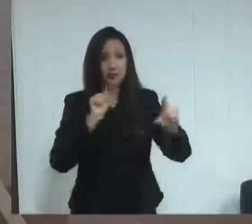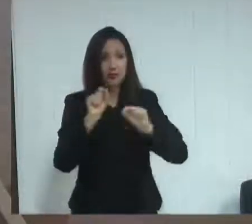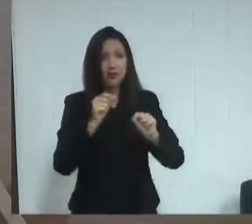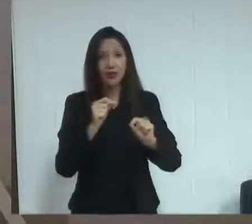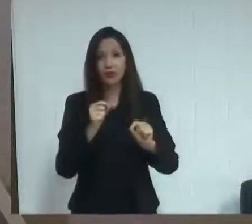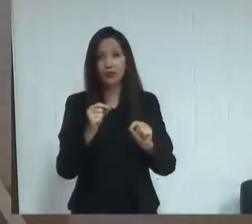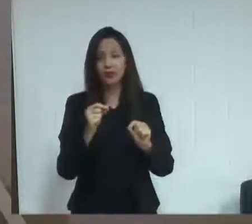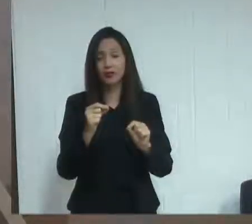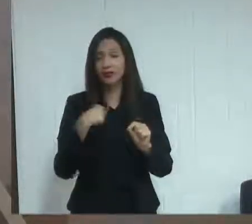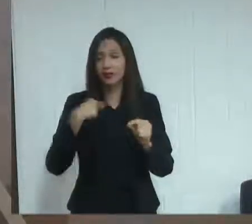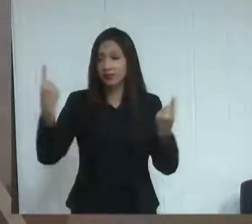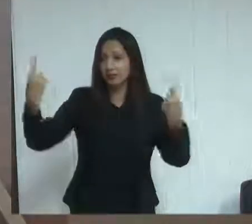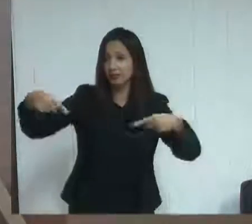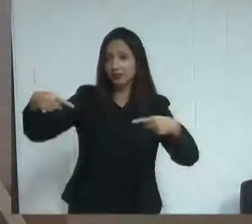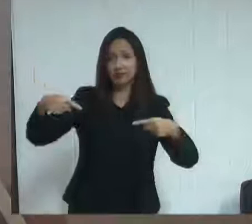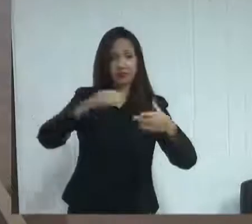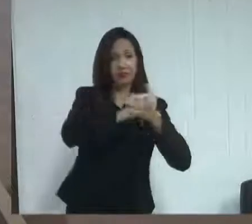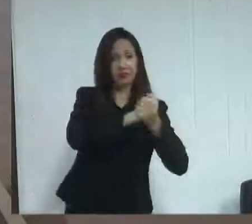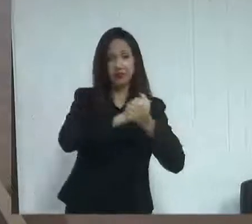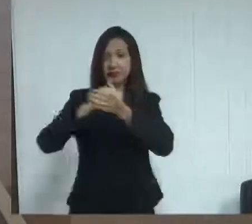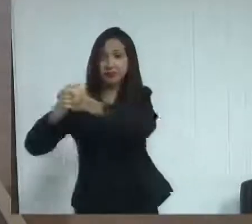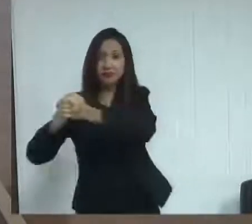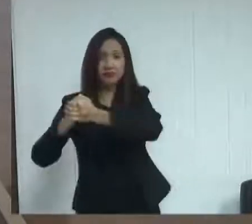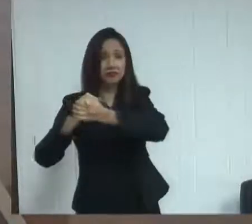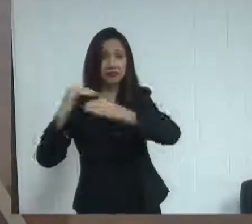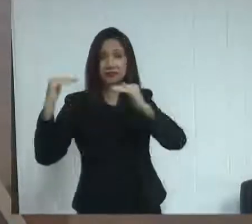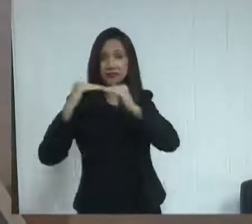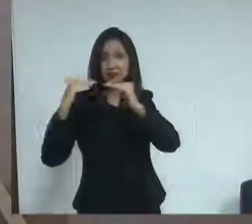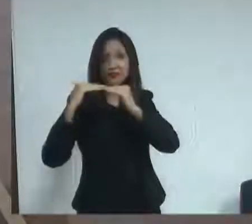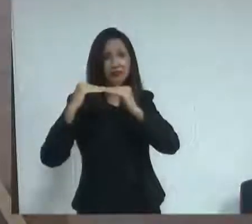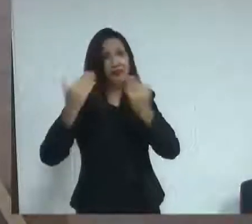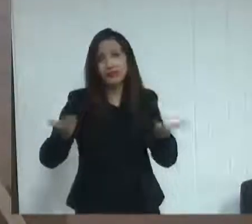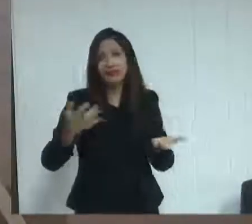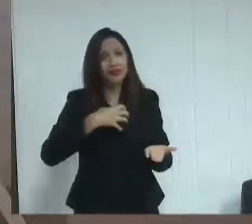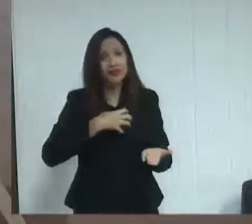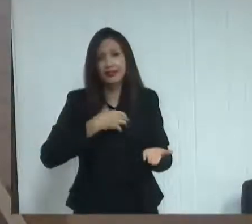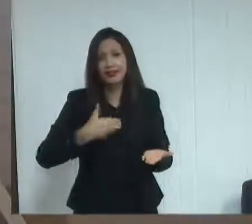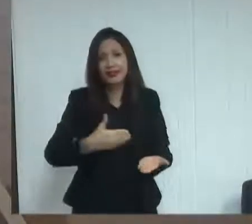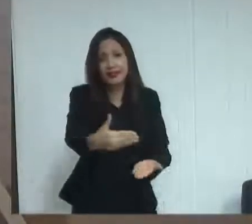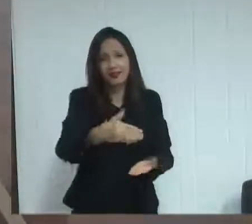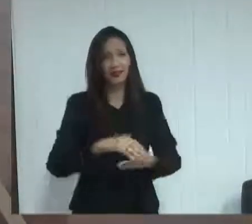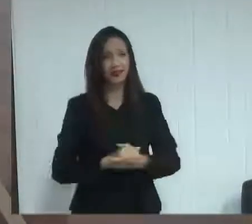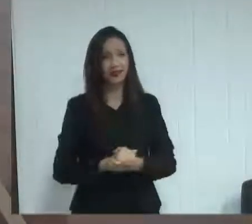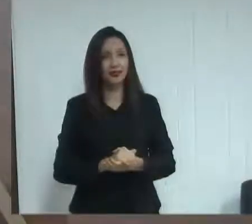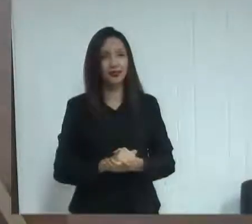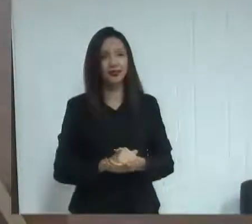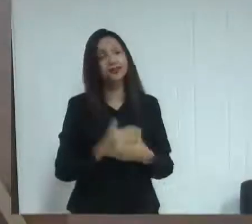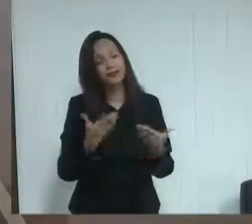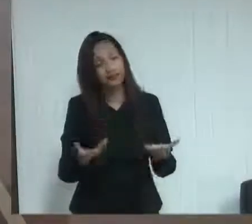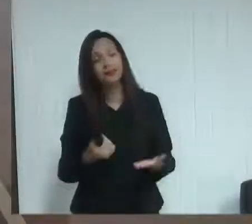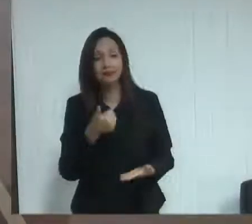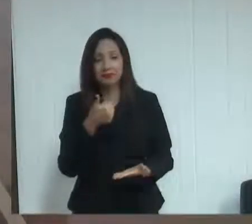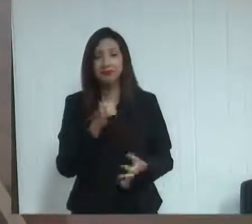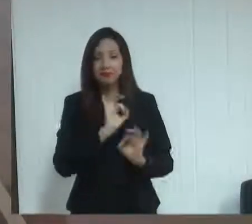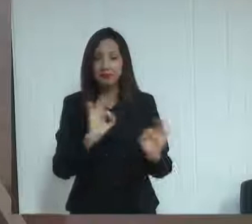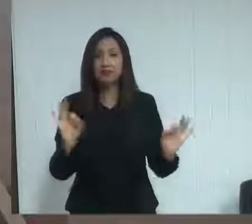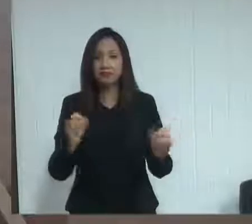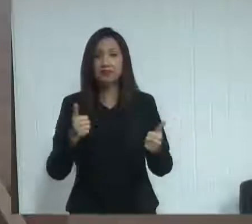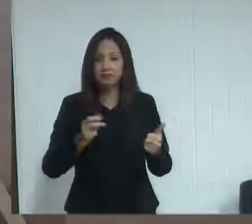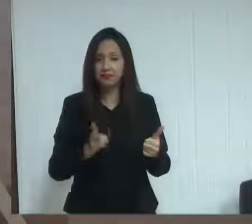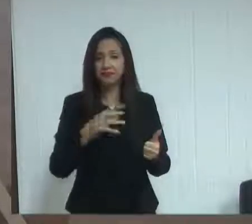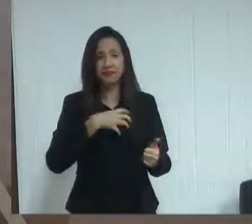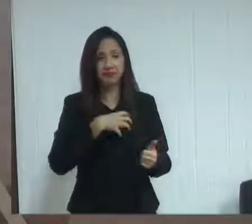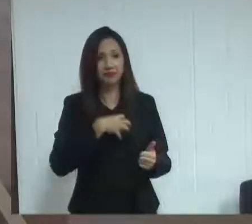oposição elogiando, batendo palmas para o governo nunca, e é assim mesmo. E é bom que seja dessa forma. Mas volto